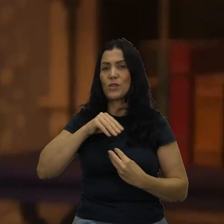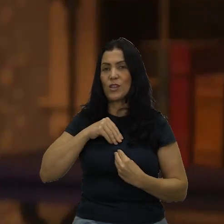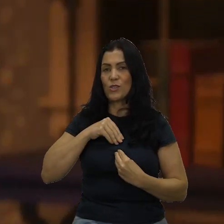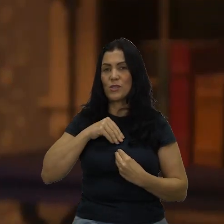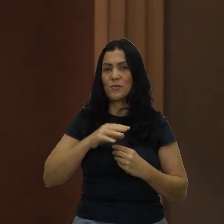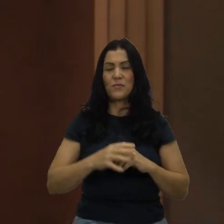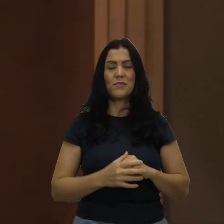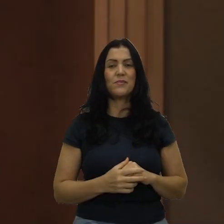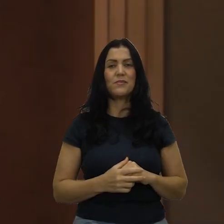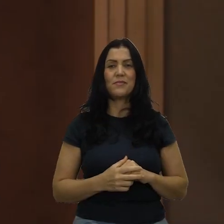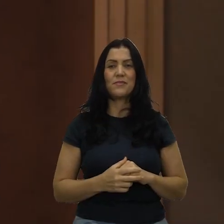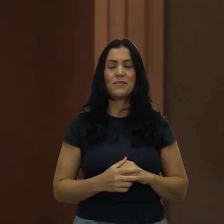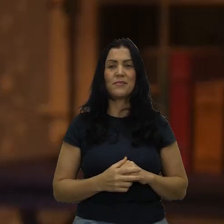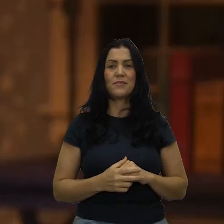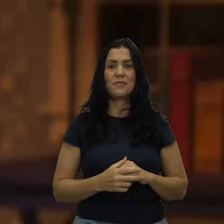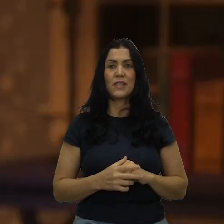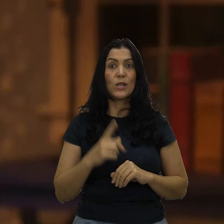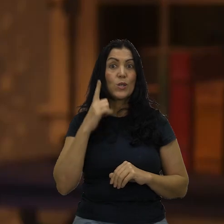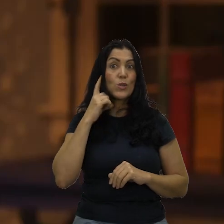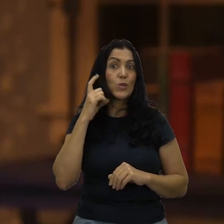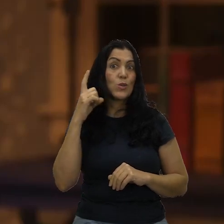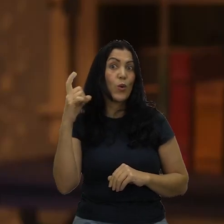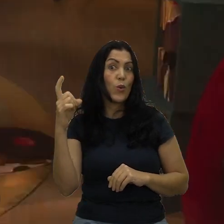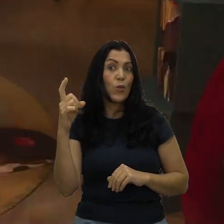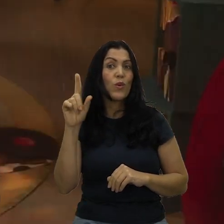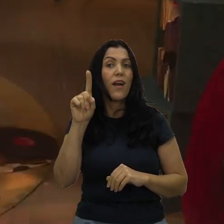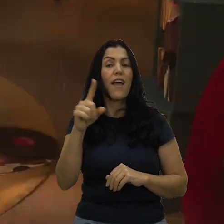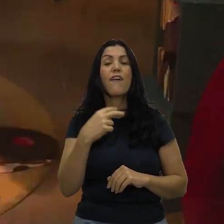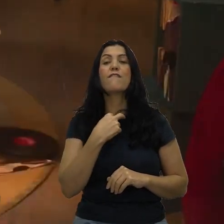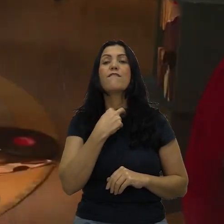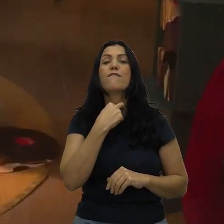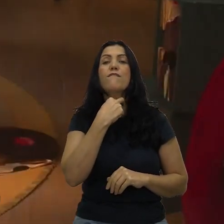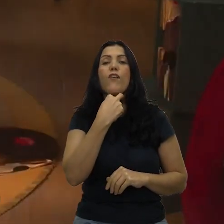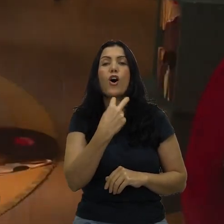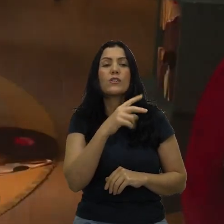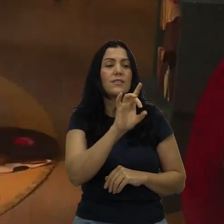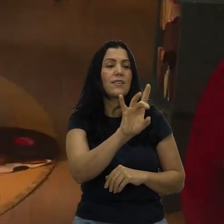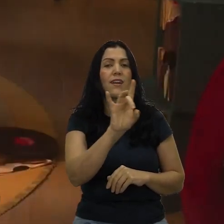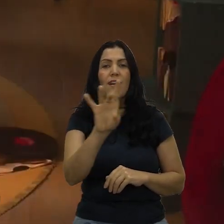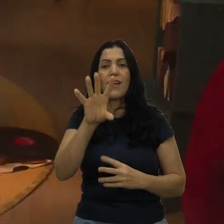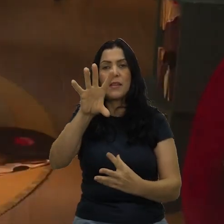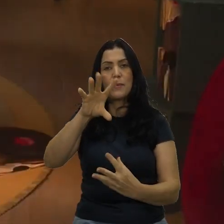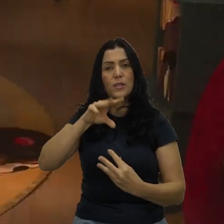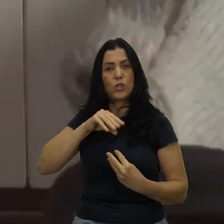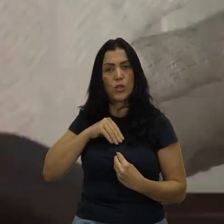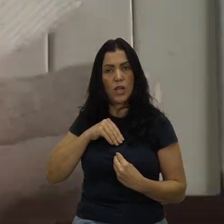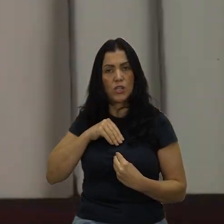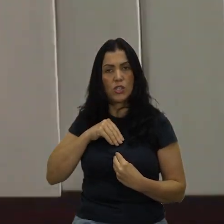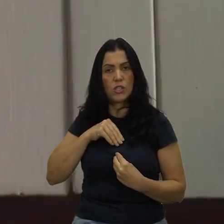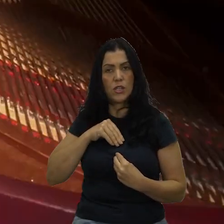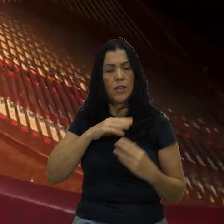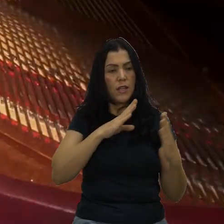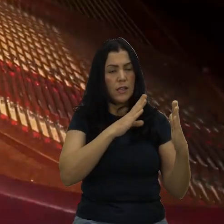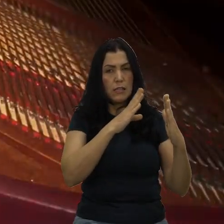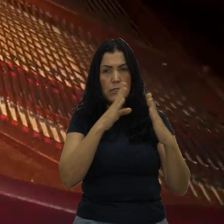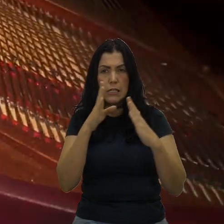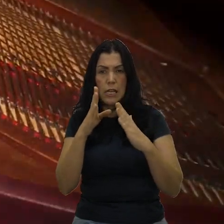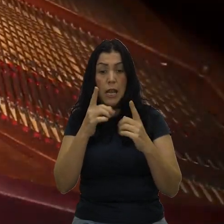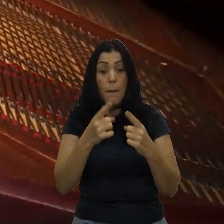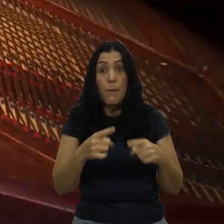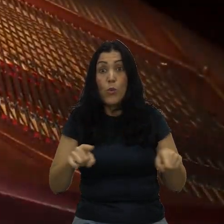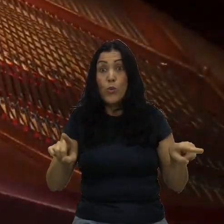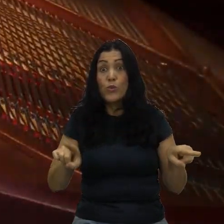das personagens. E o som, que são as vozes das personagens, a